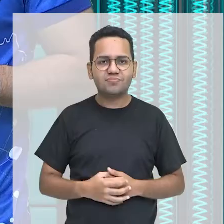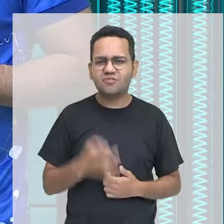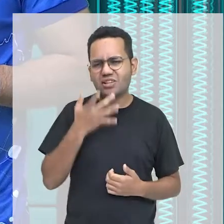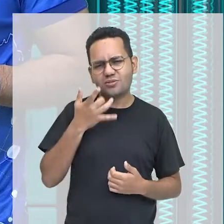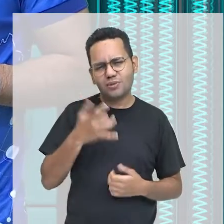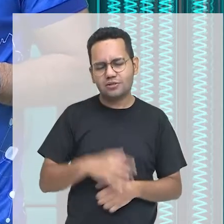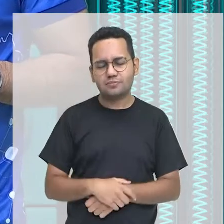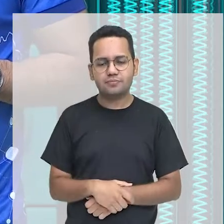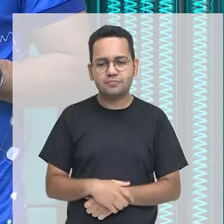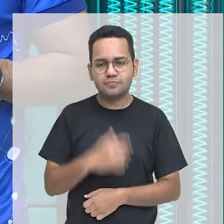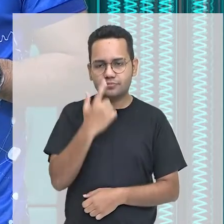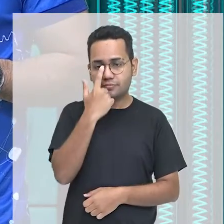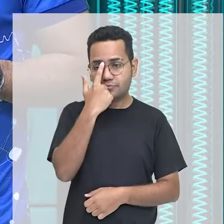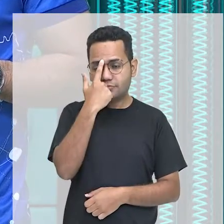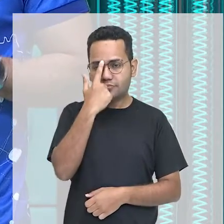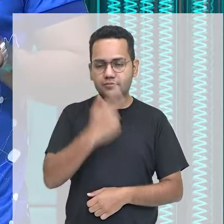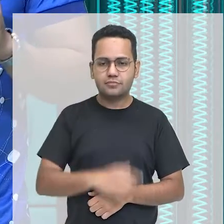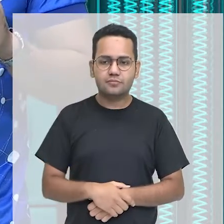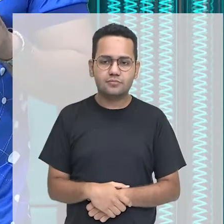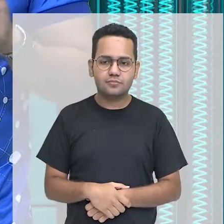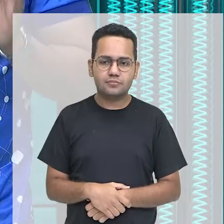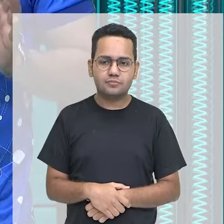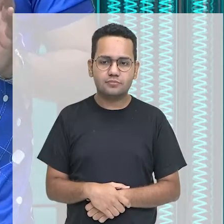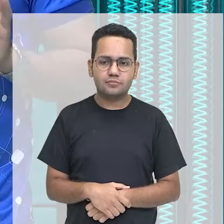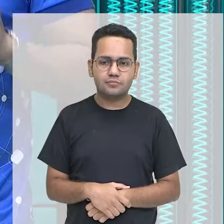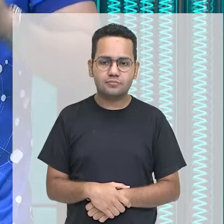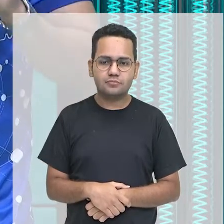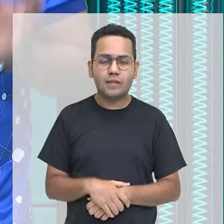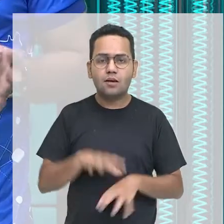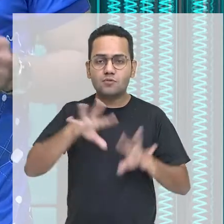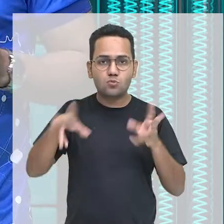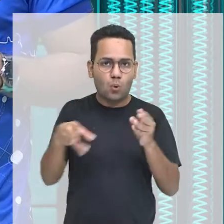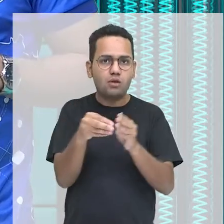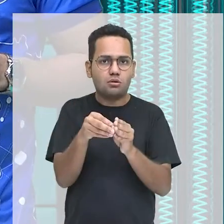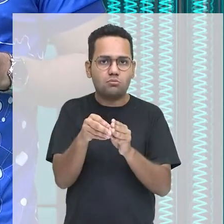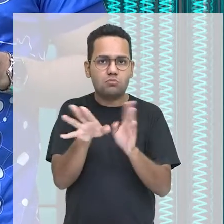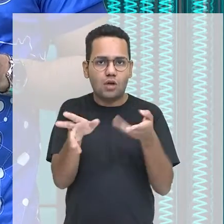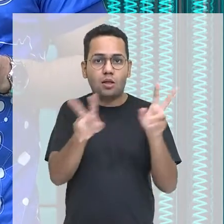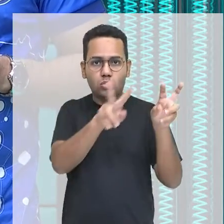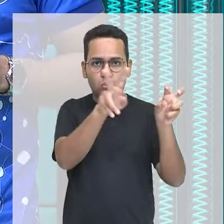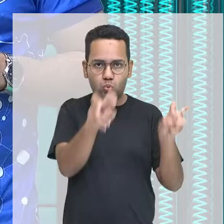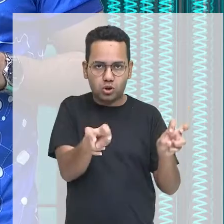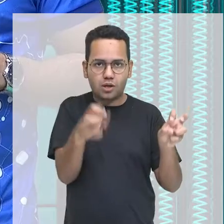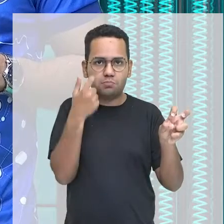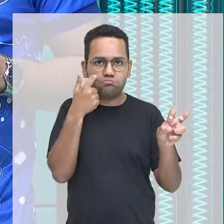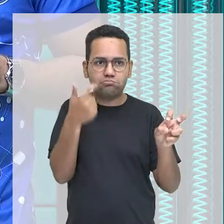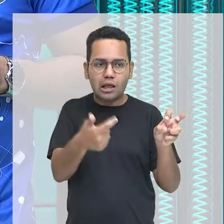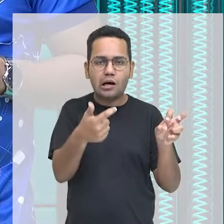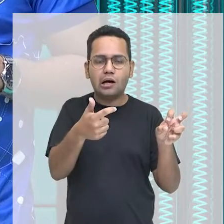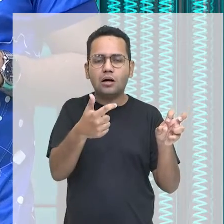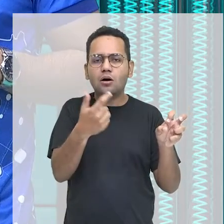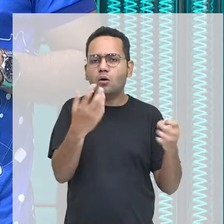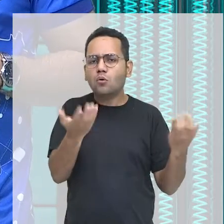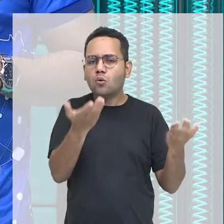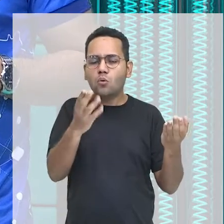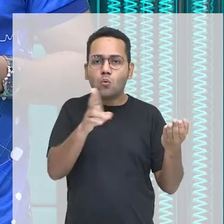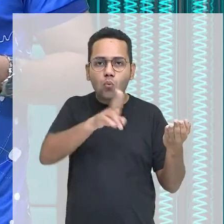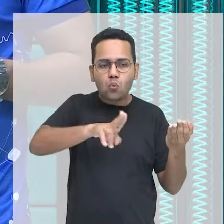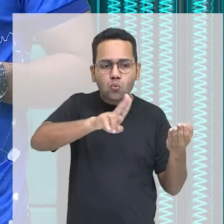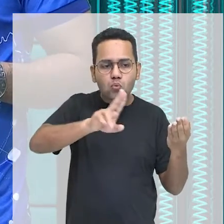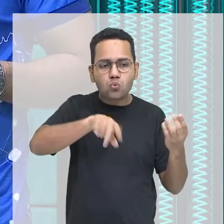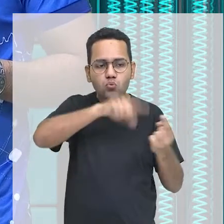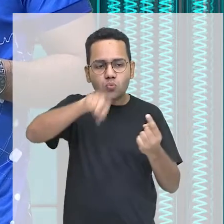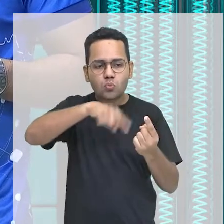aqui, nós relembramos quais são os verbos modais e de uma forma assim, bem resumida, qual é a função deles, o que eles vão aplicar